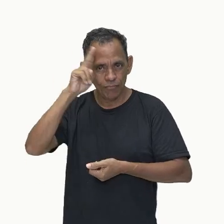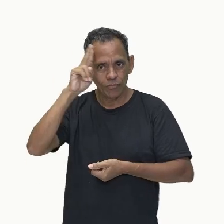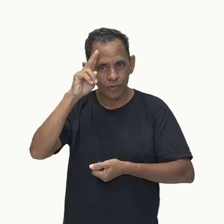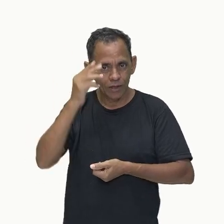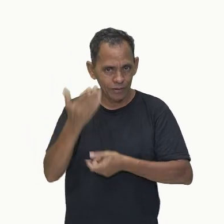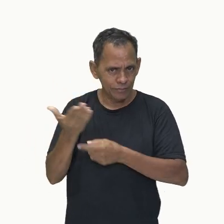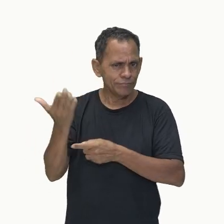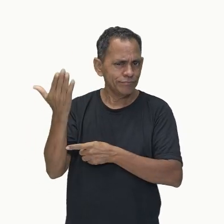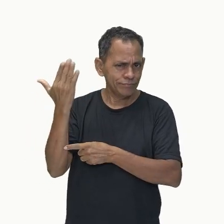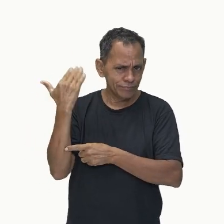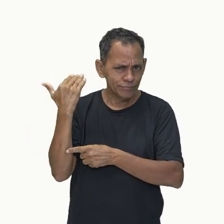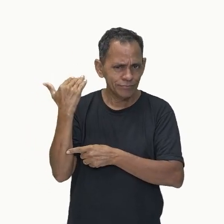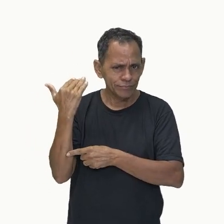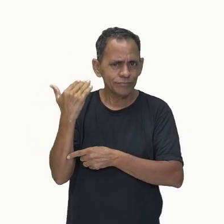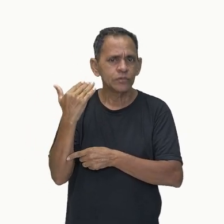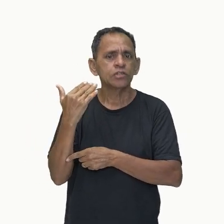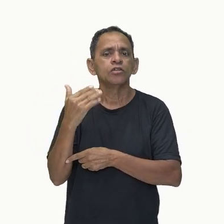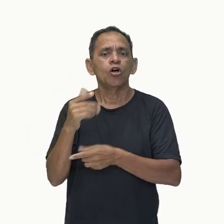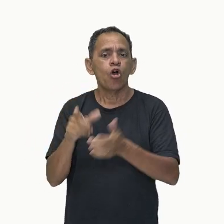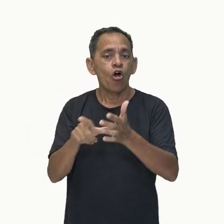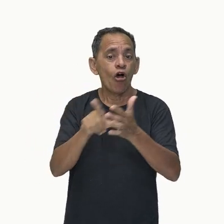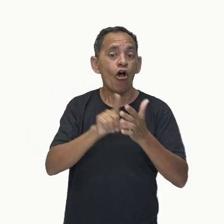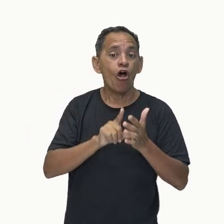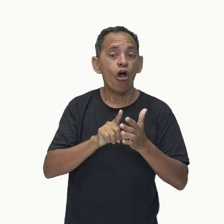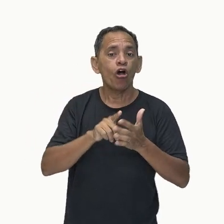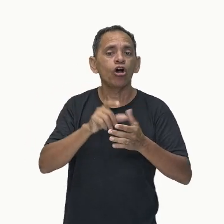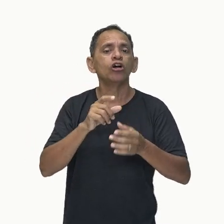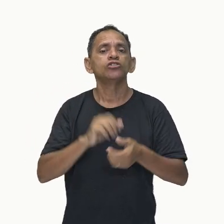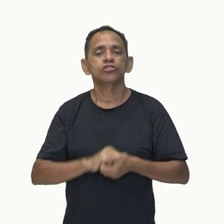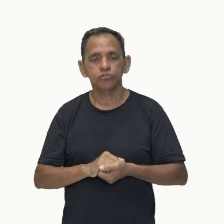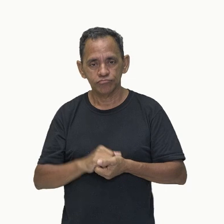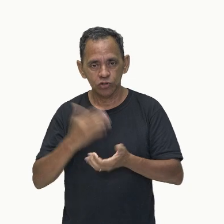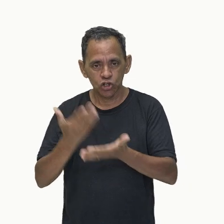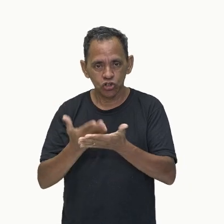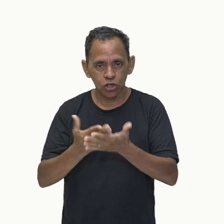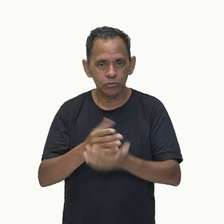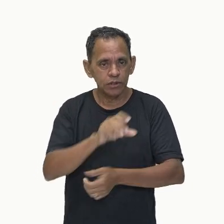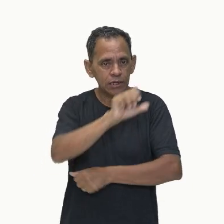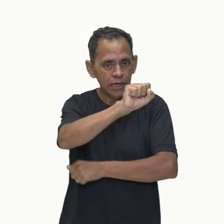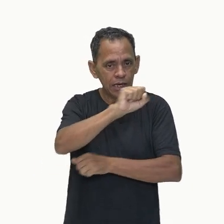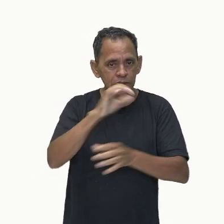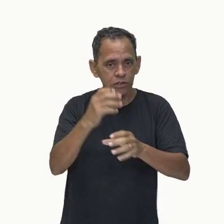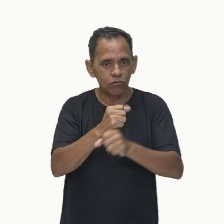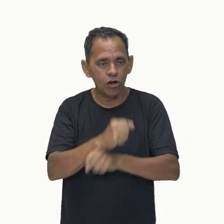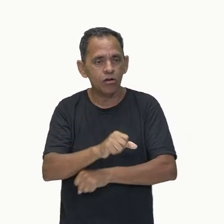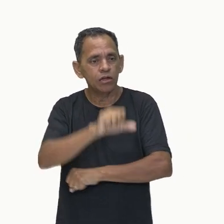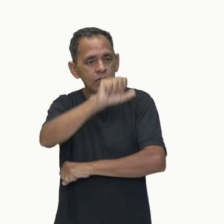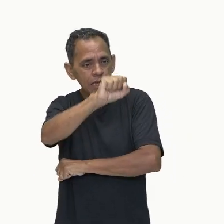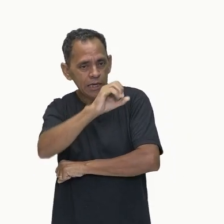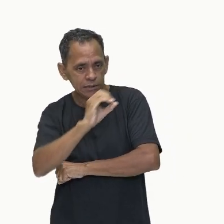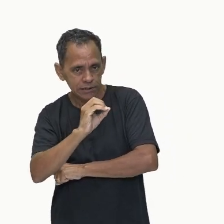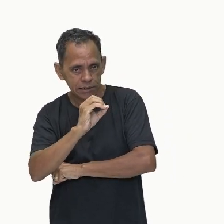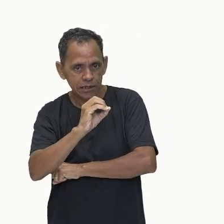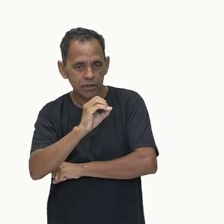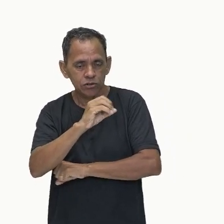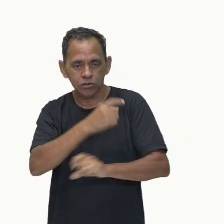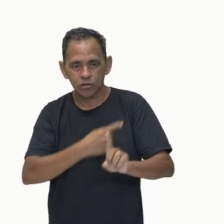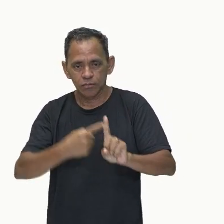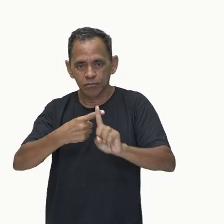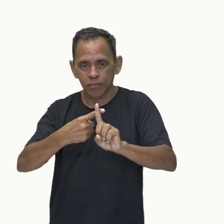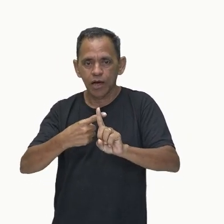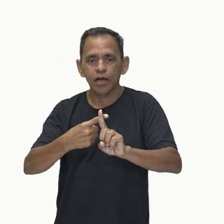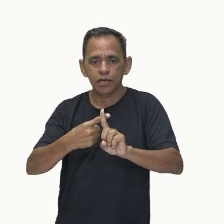geral? Qual é a equação geral? S é igual a S0